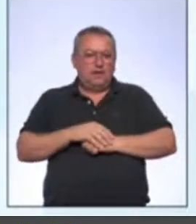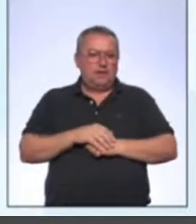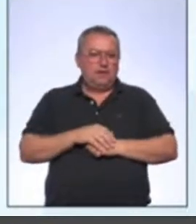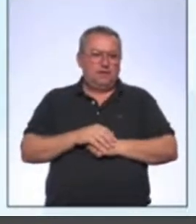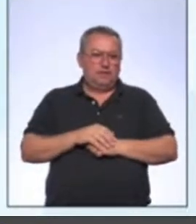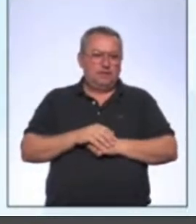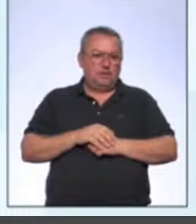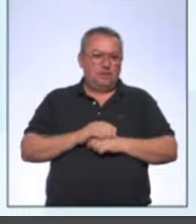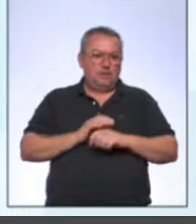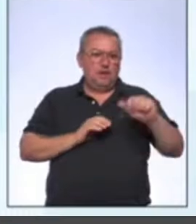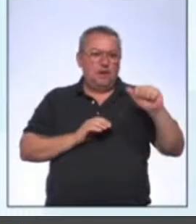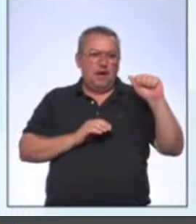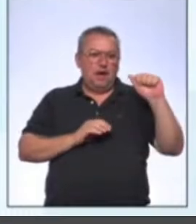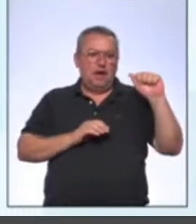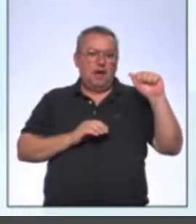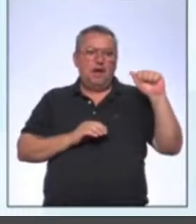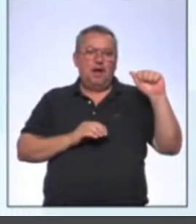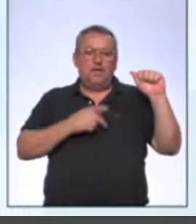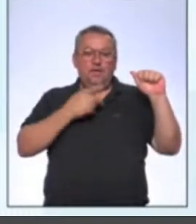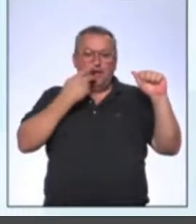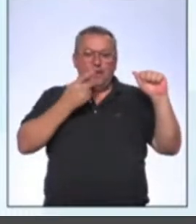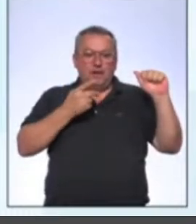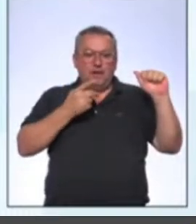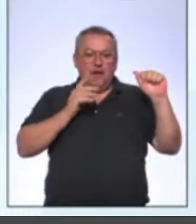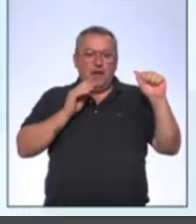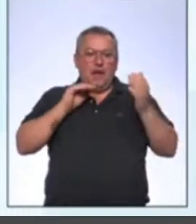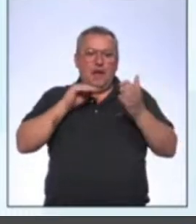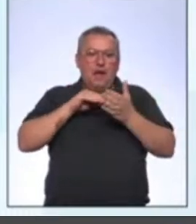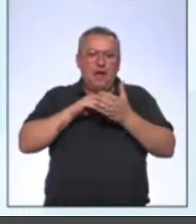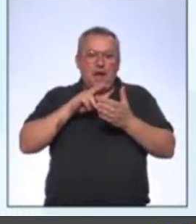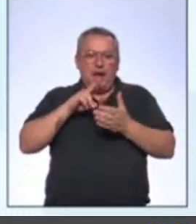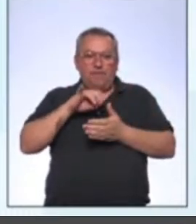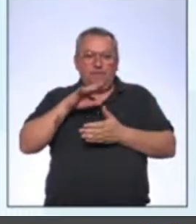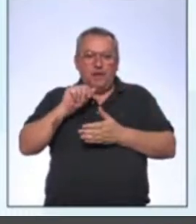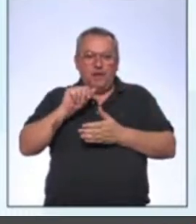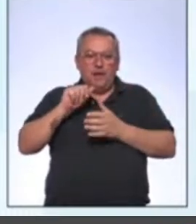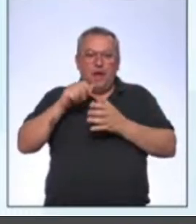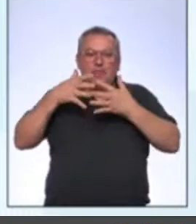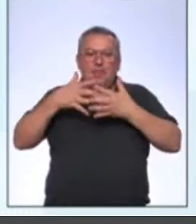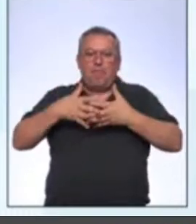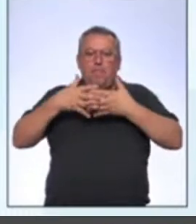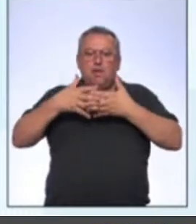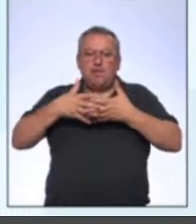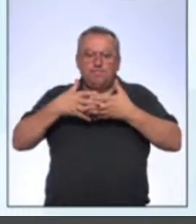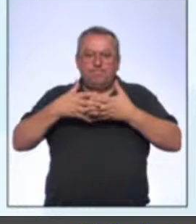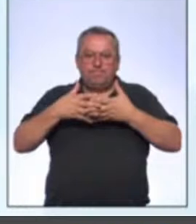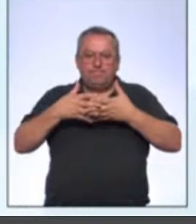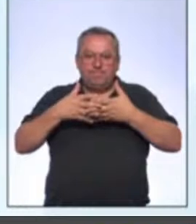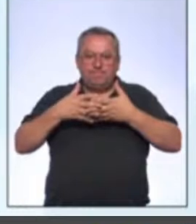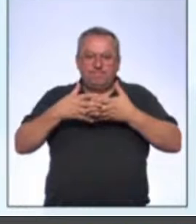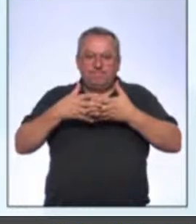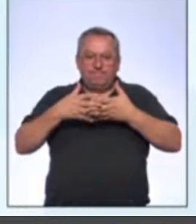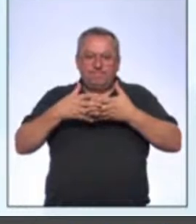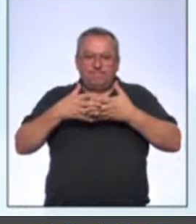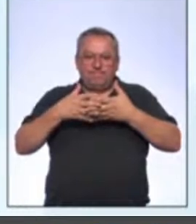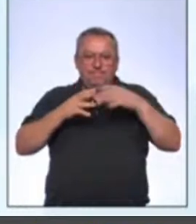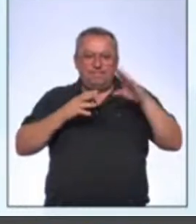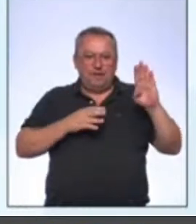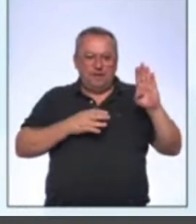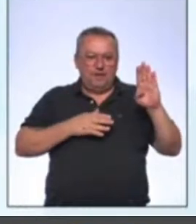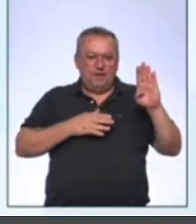A alternativa A é assim, que até a vista se atrapalha. A